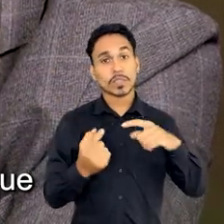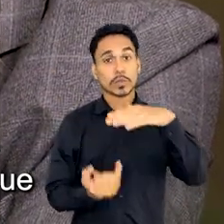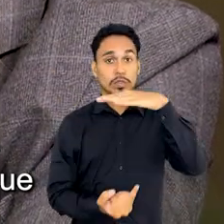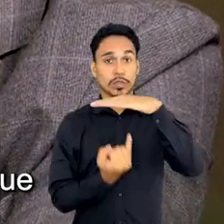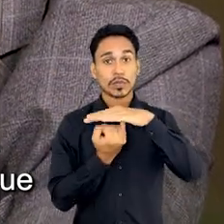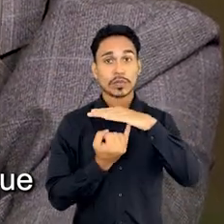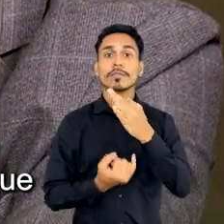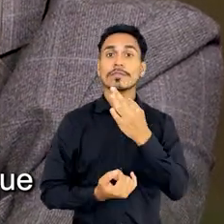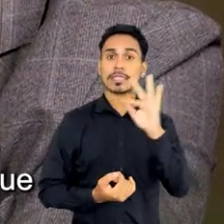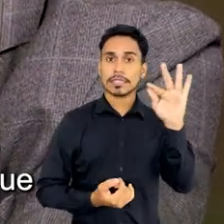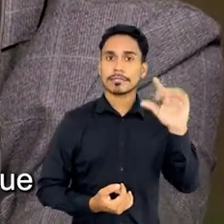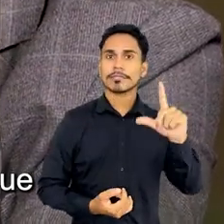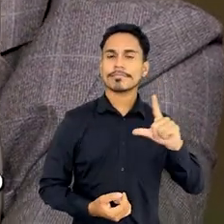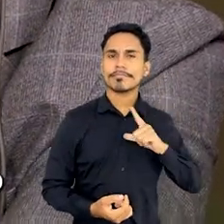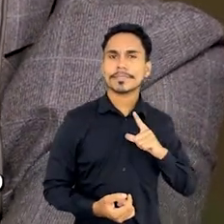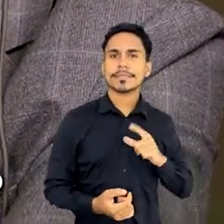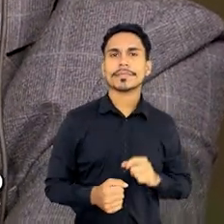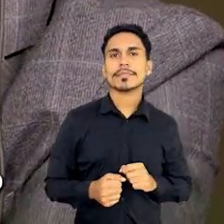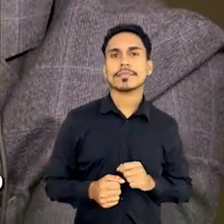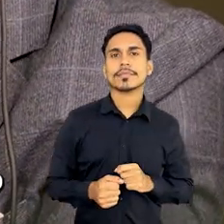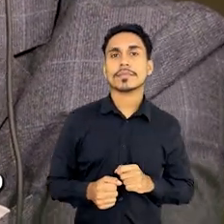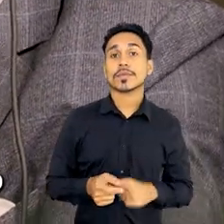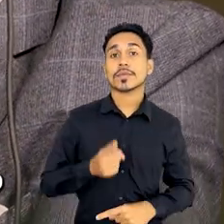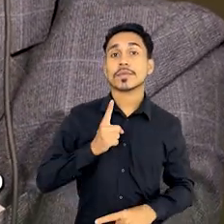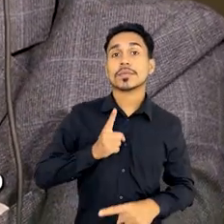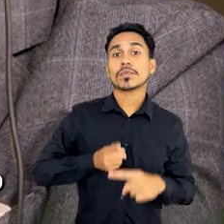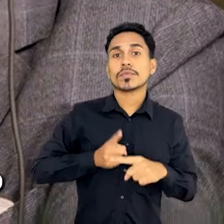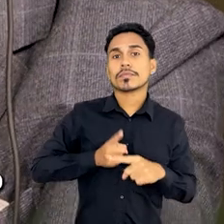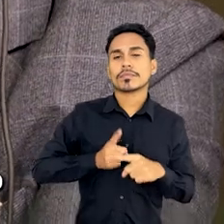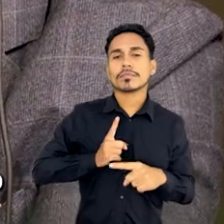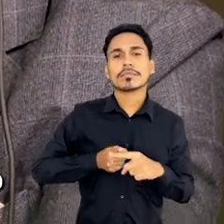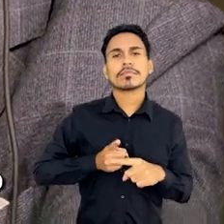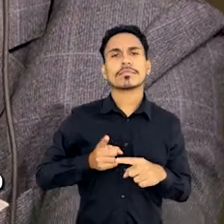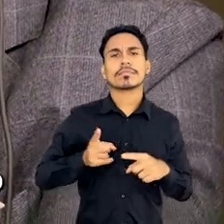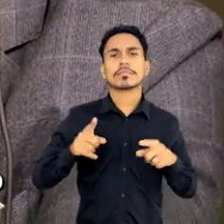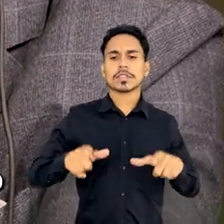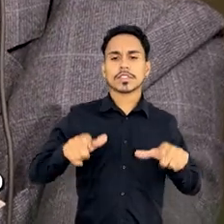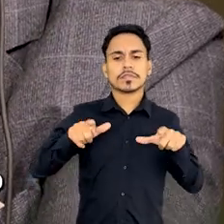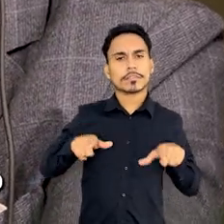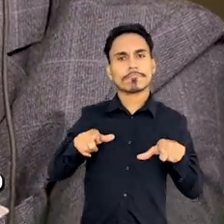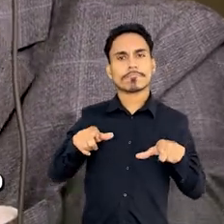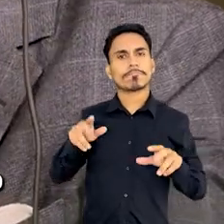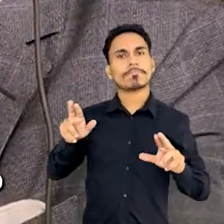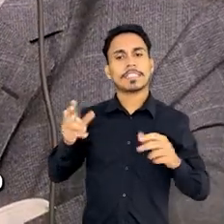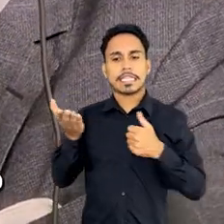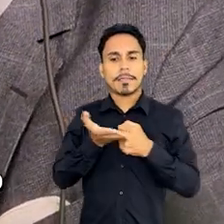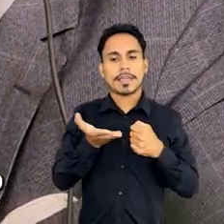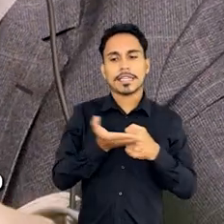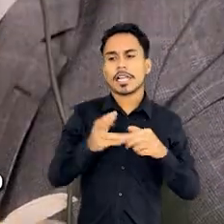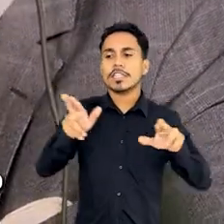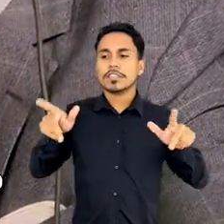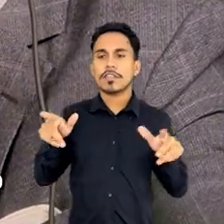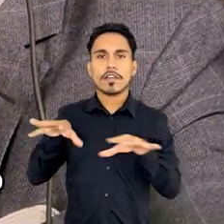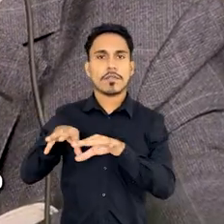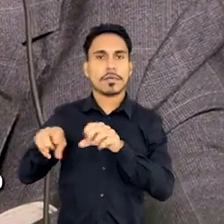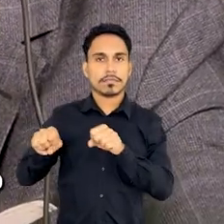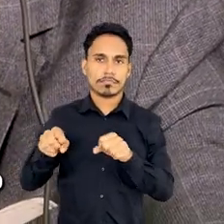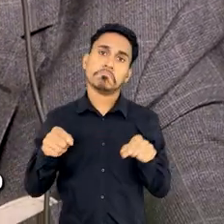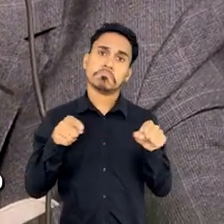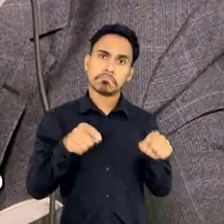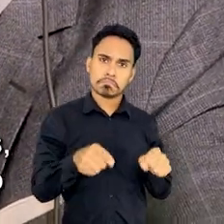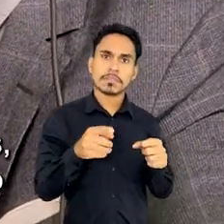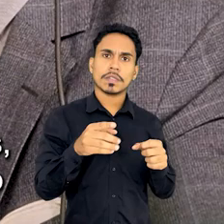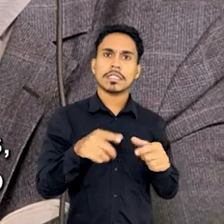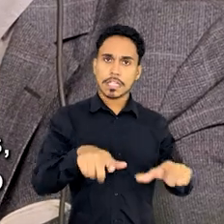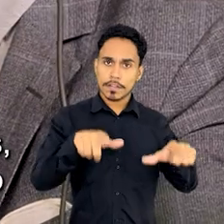tem alguns cursos montados dessa forma o que que é o itinerário Por que ele defere difere da certificação parcial é um curso completo